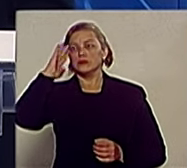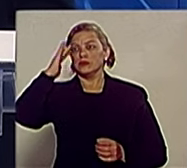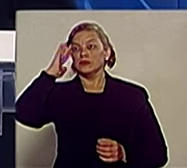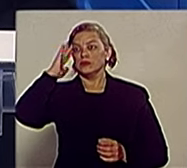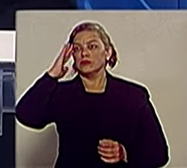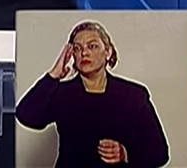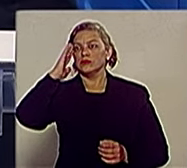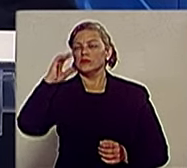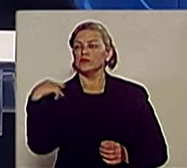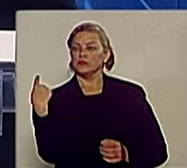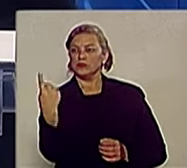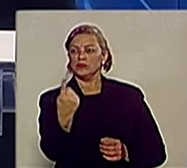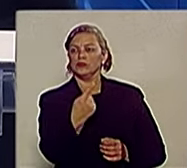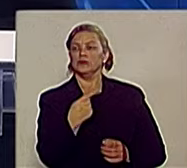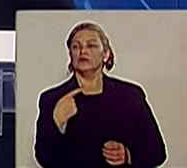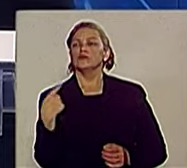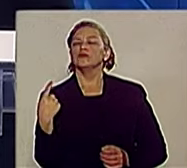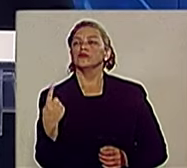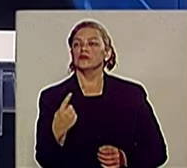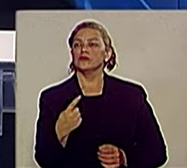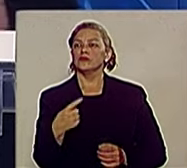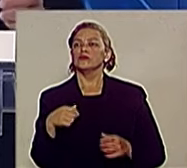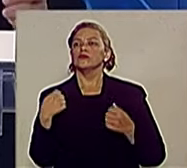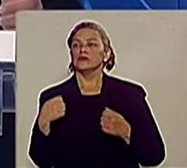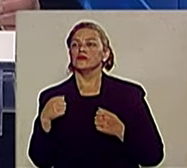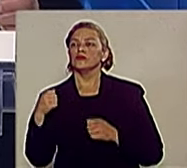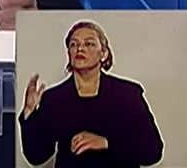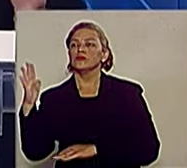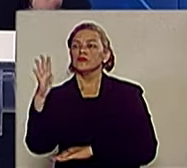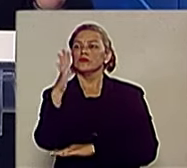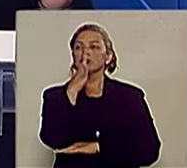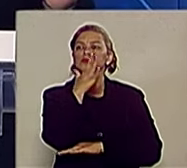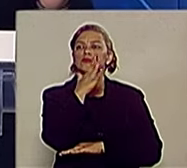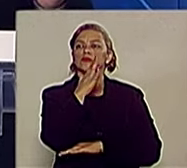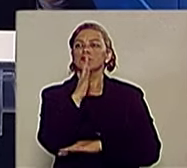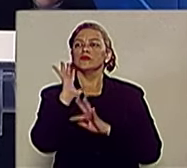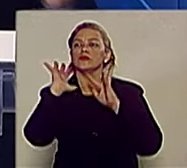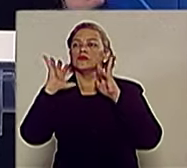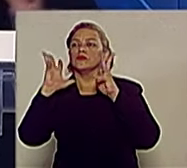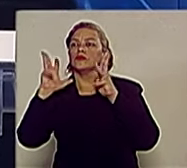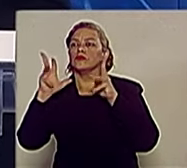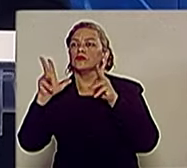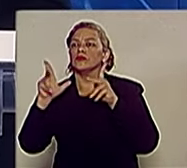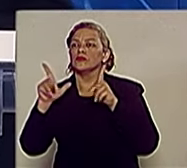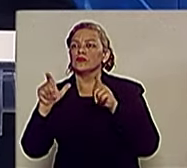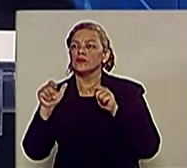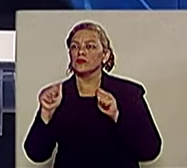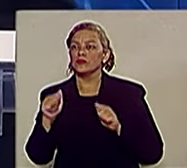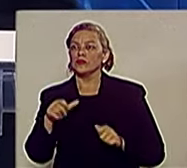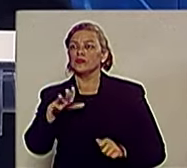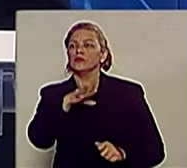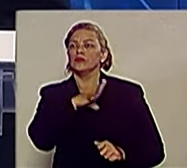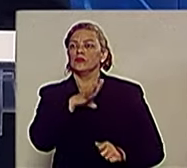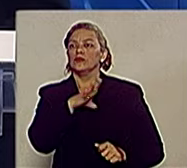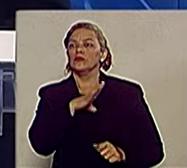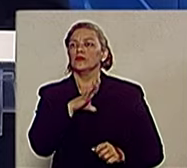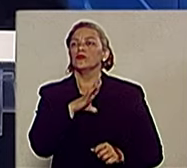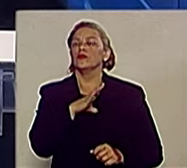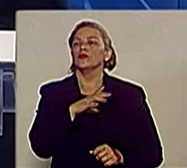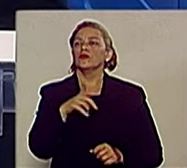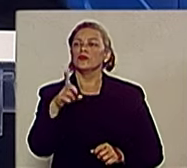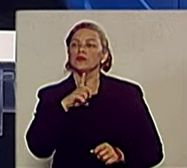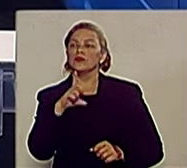precisamos não só revitalizar o centro, mas também a periferia. Todos os lugares onde tem bastante comércio, então é preciso